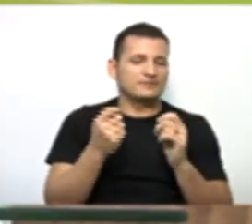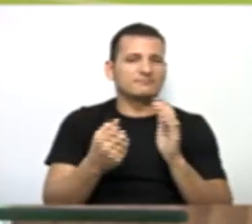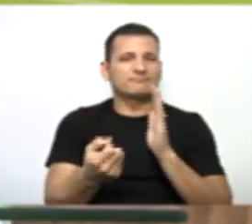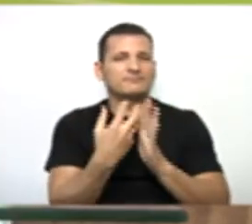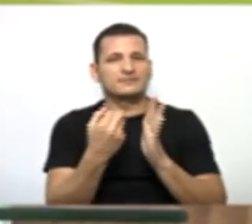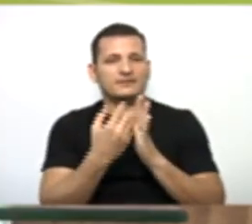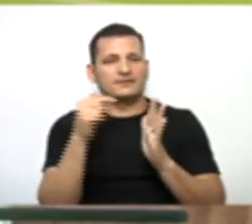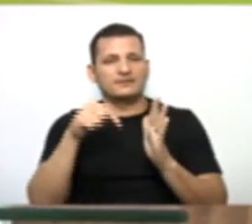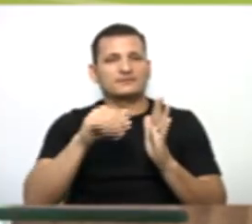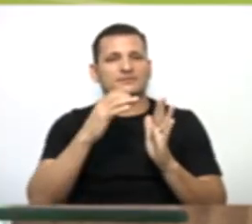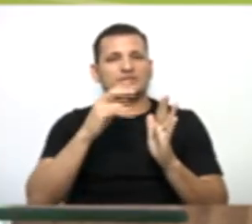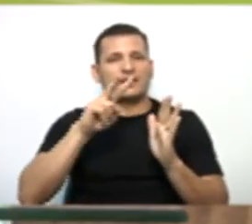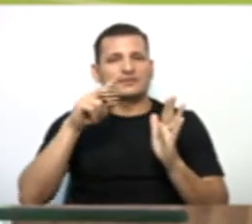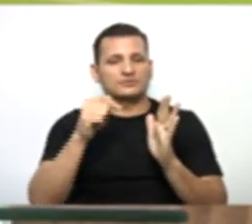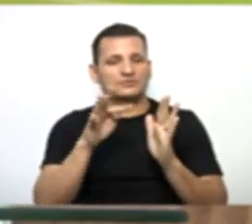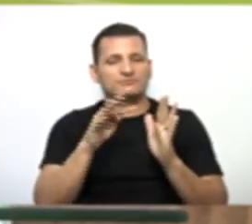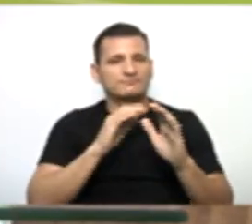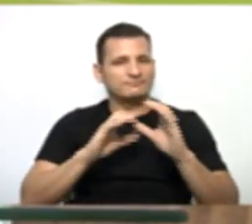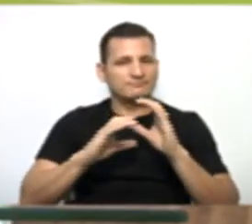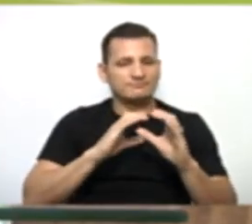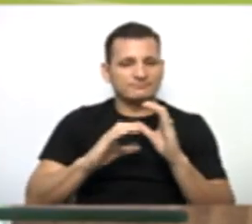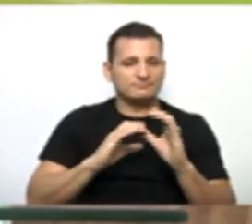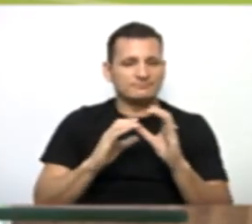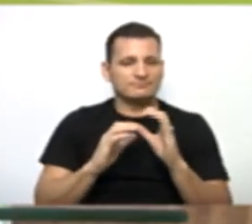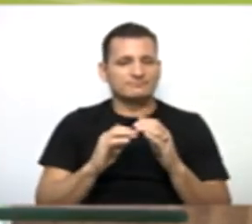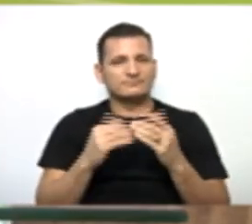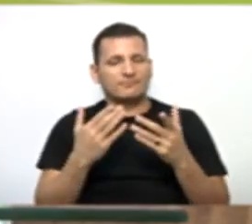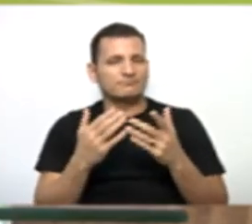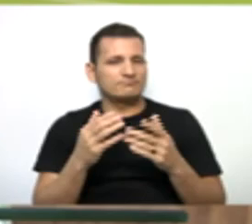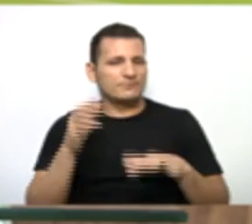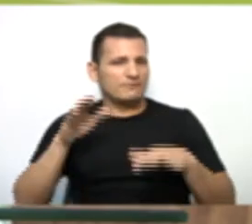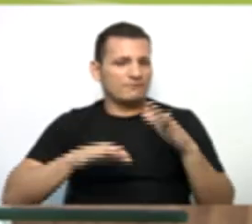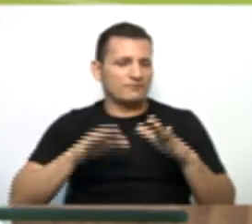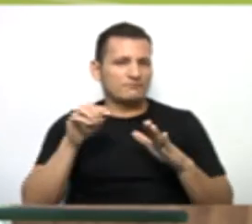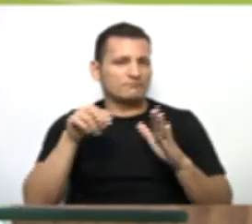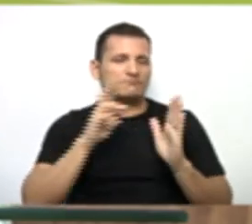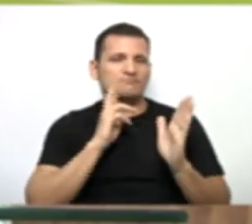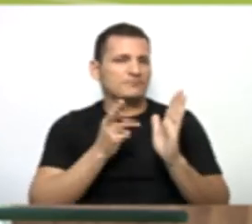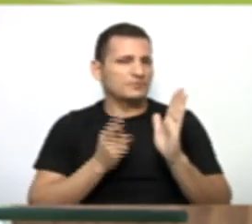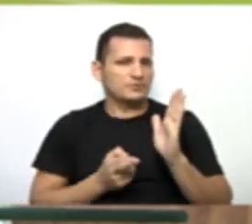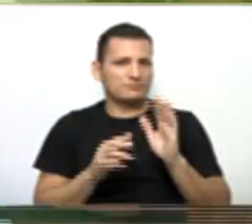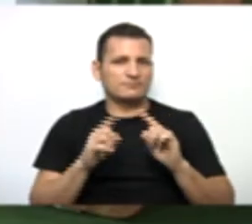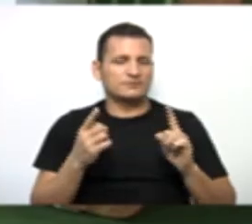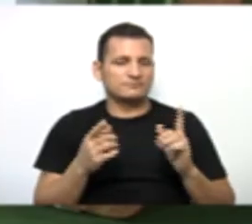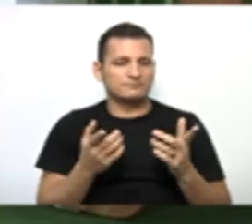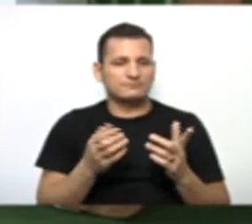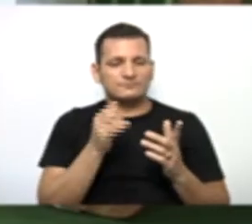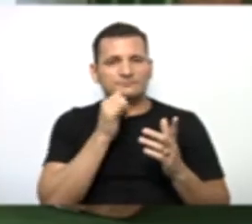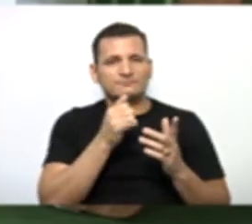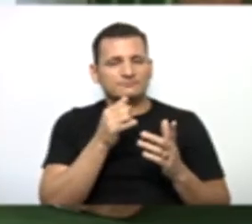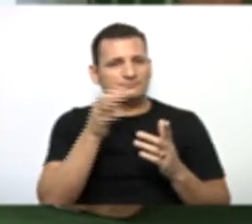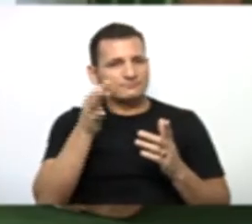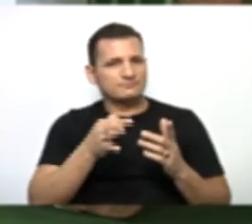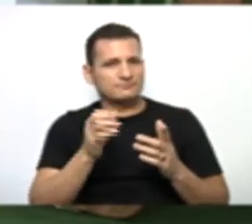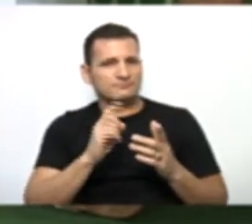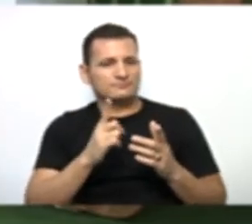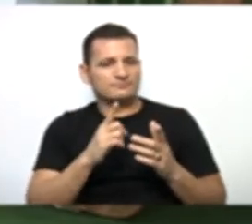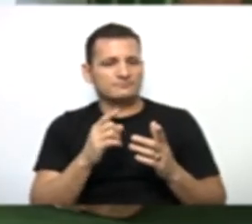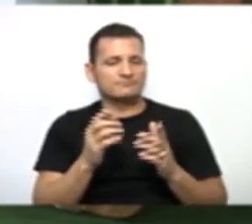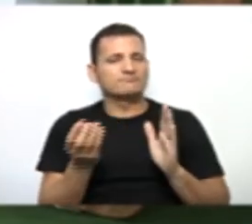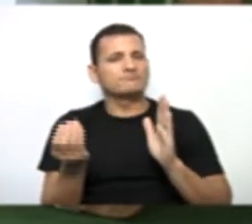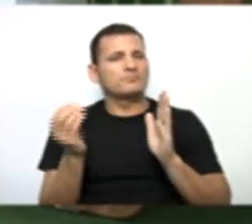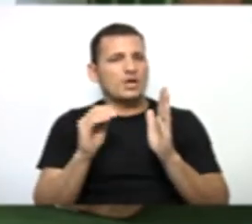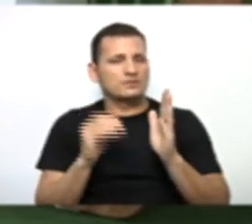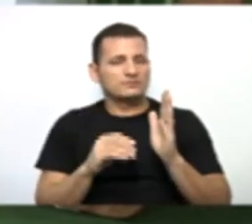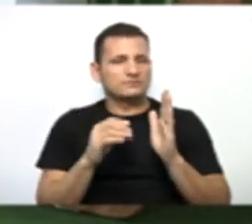figura aqui na nossa comunicação. Então, talvez por isso o pessoal não respondeu, mas já estão respondendo. Mas responde aí se acertou ou não, né? Manda aí. Ah, eu acertei,